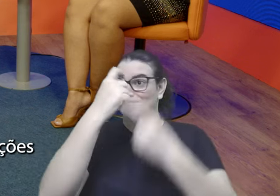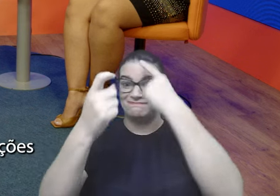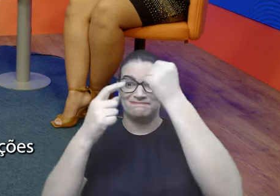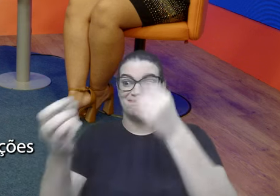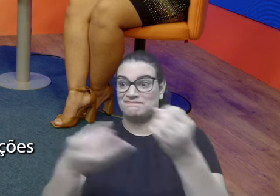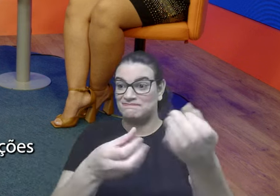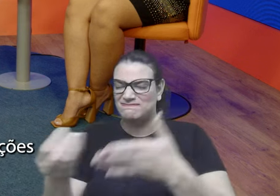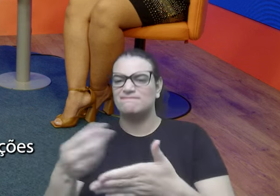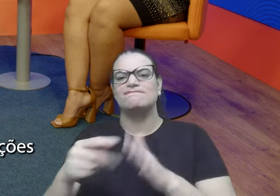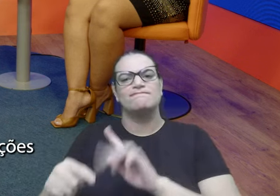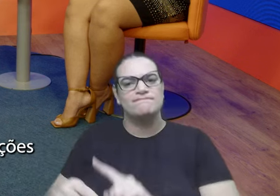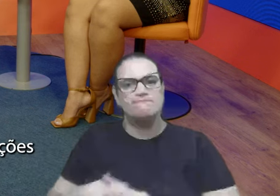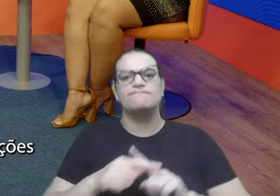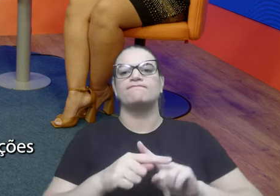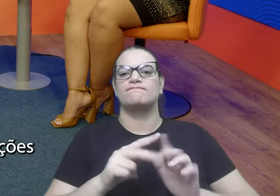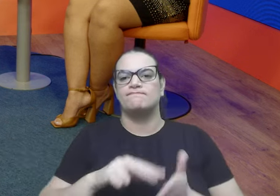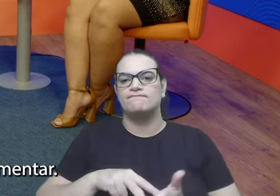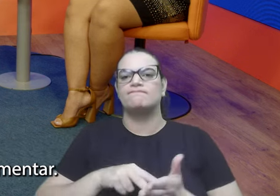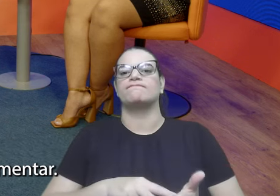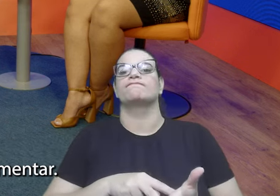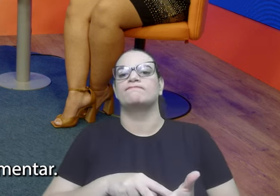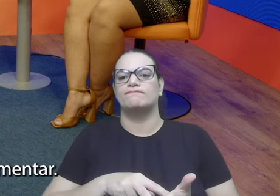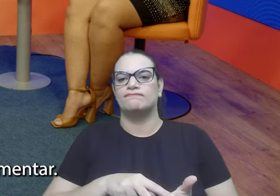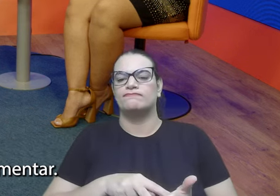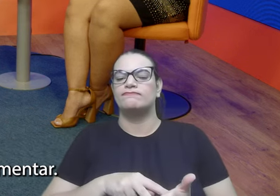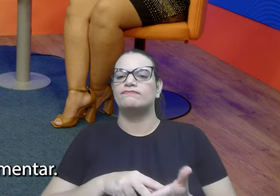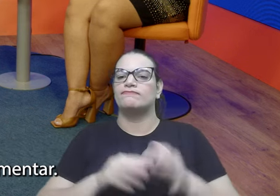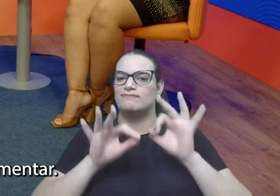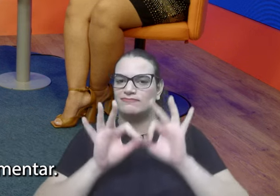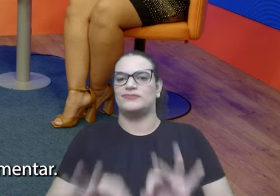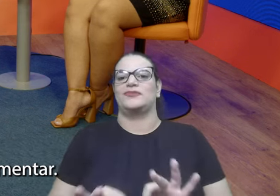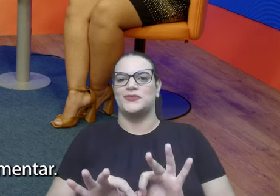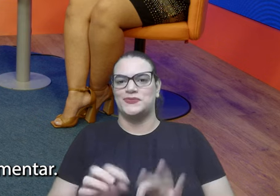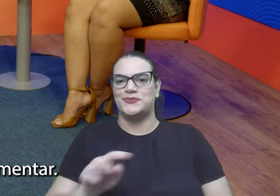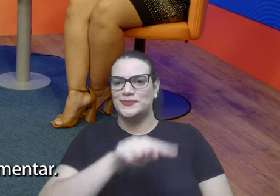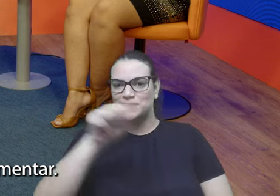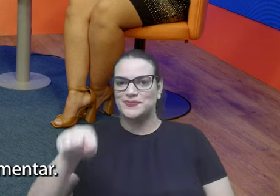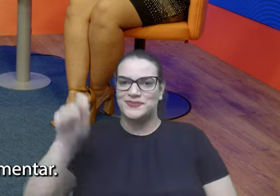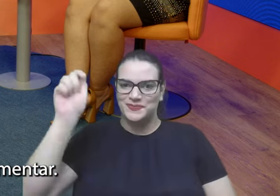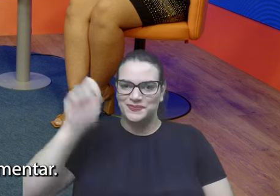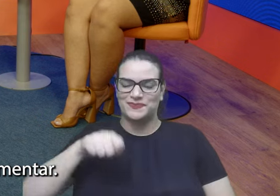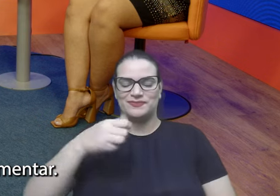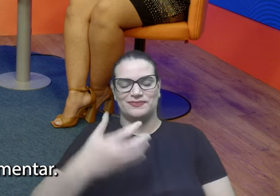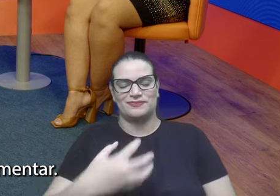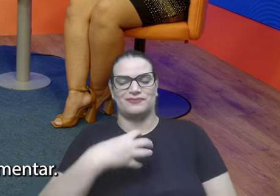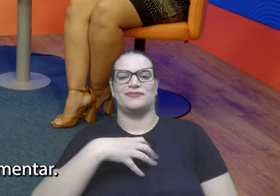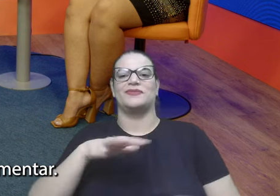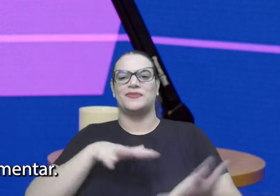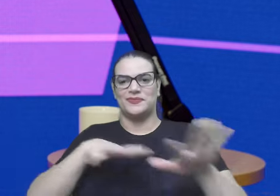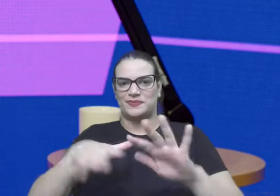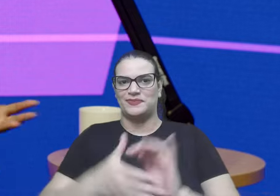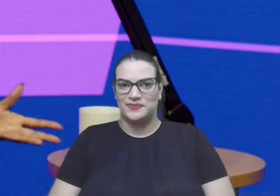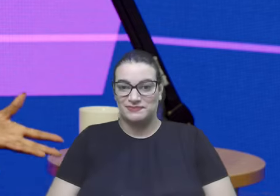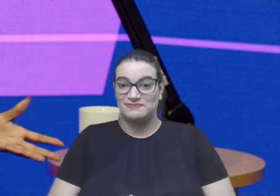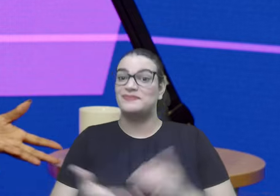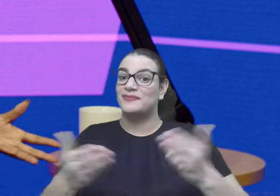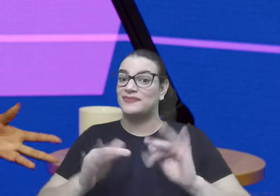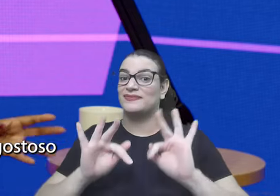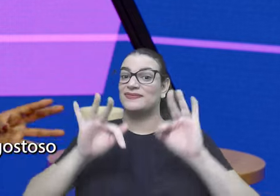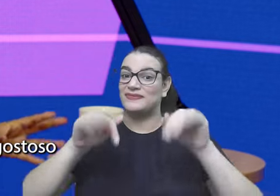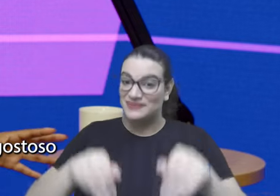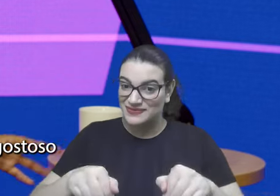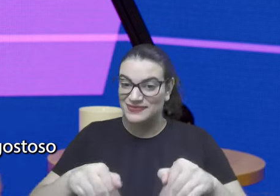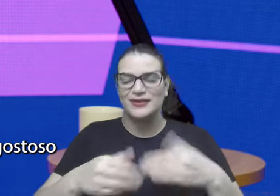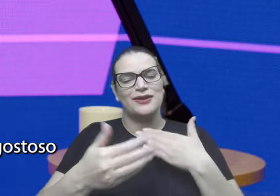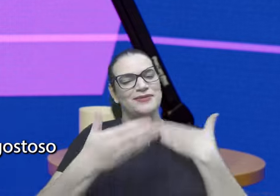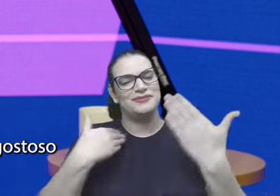inúmeras ações a afirmativas ações concretas para que vocês possam se movimentar e a gente está chegando